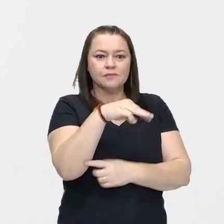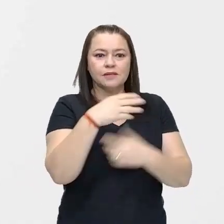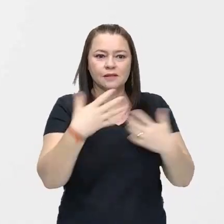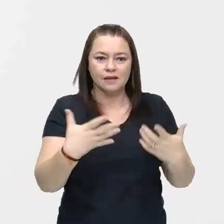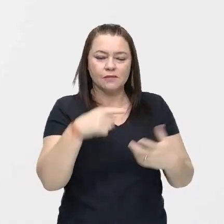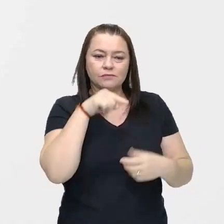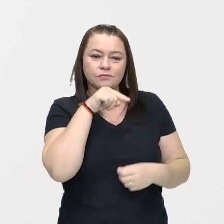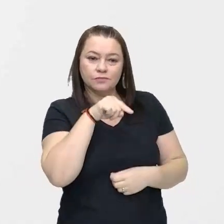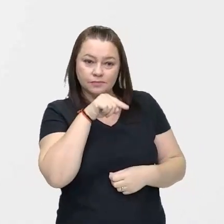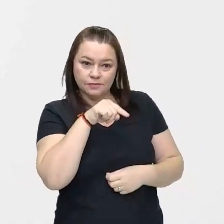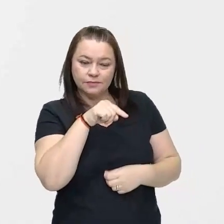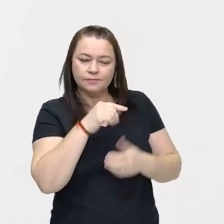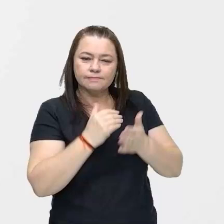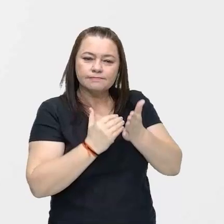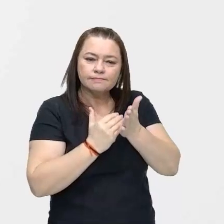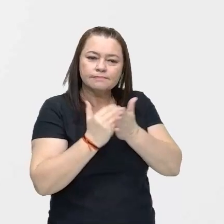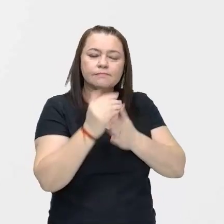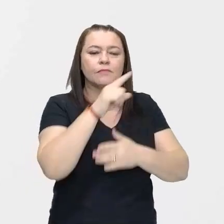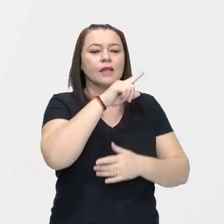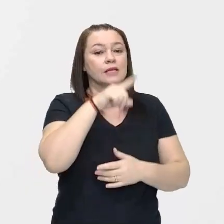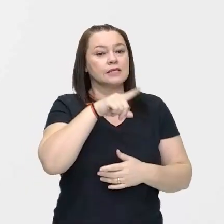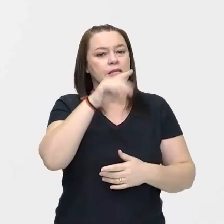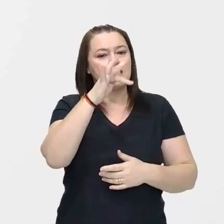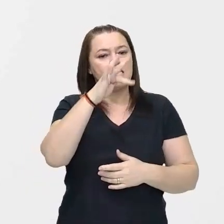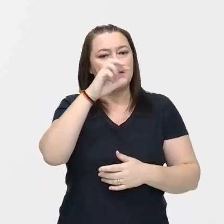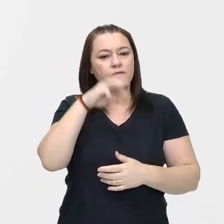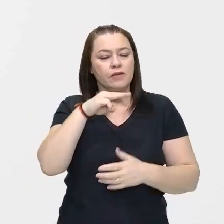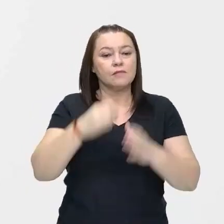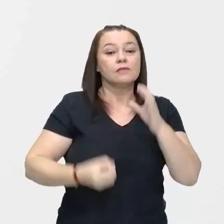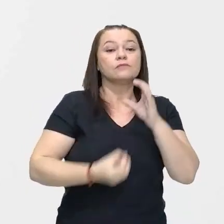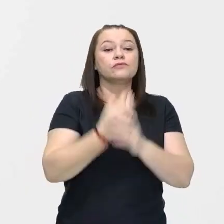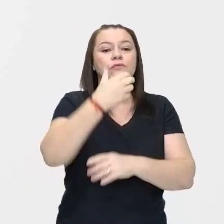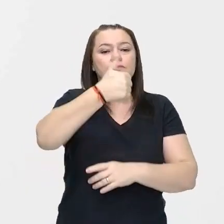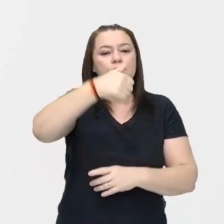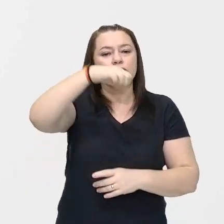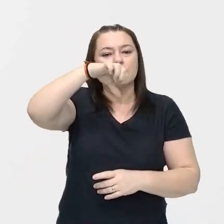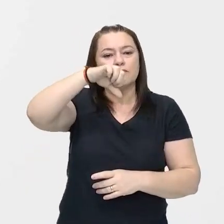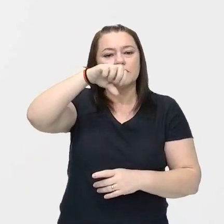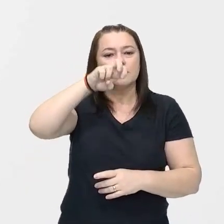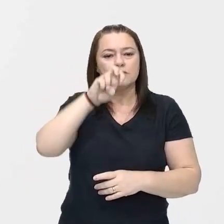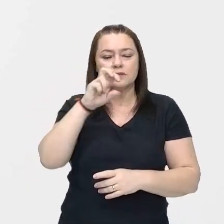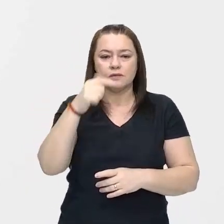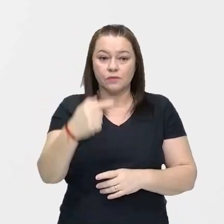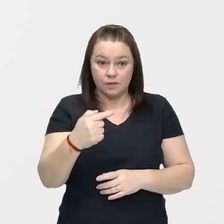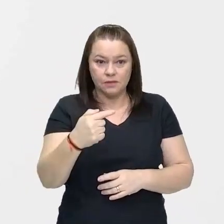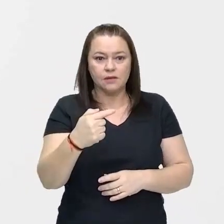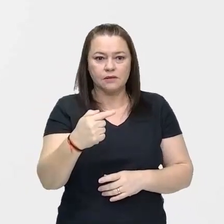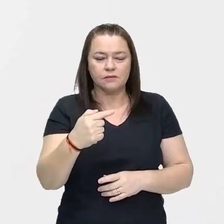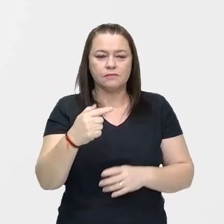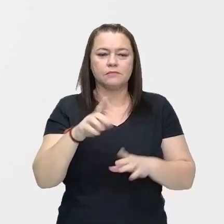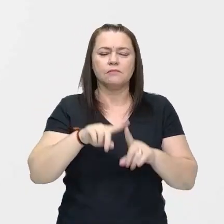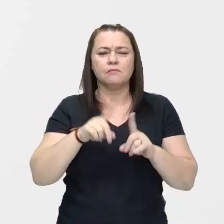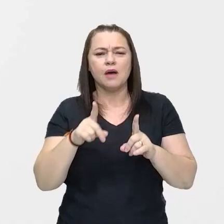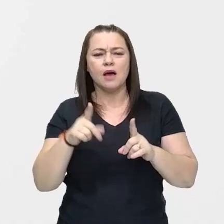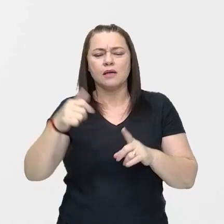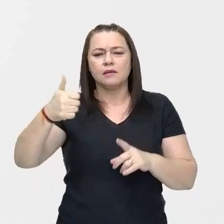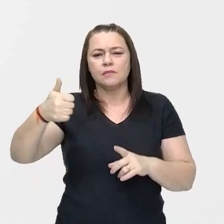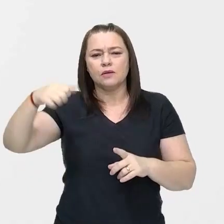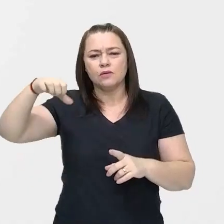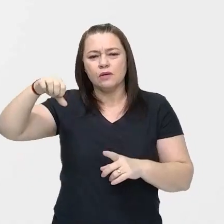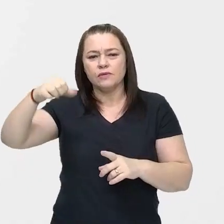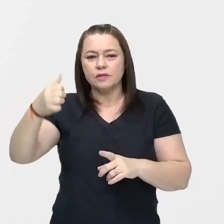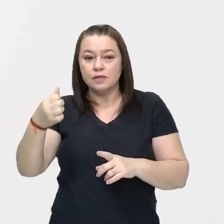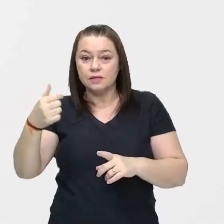Zona Franca de Manaus, ZFM, foi criada em 1957. E em 1967, o governo